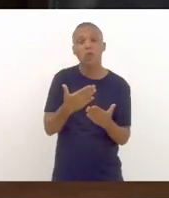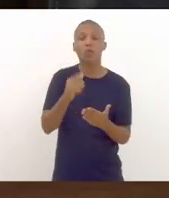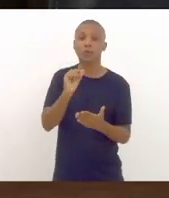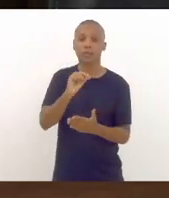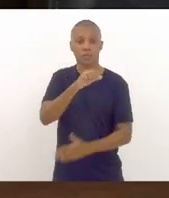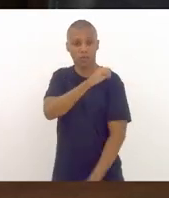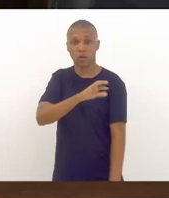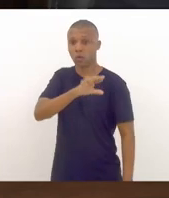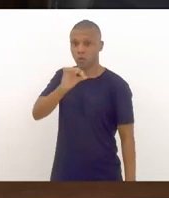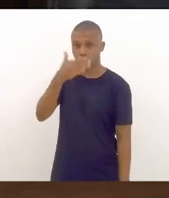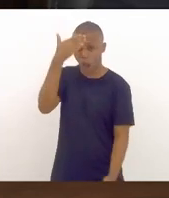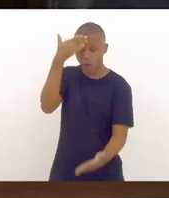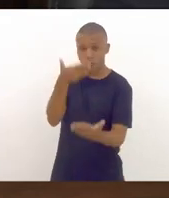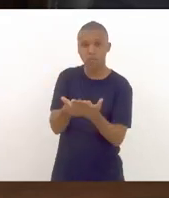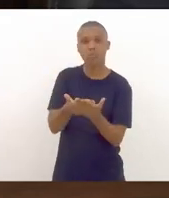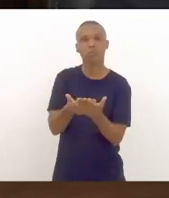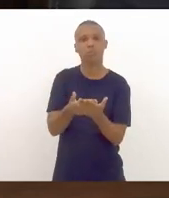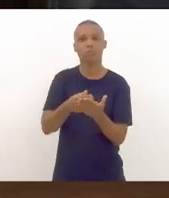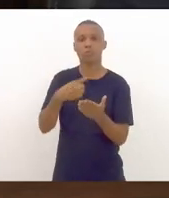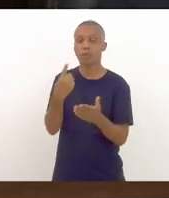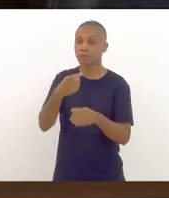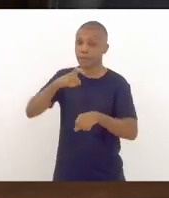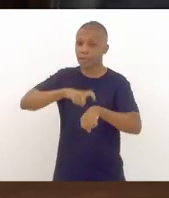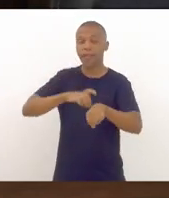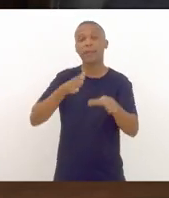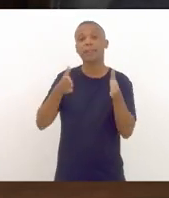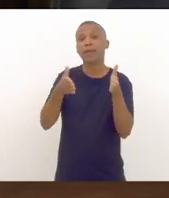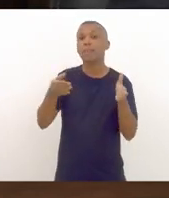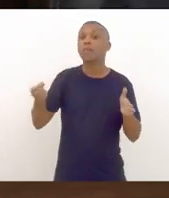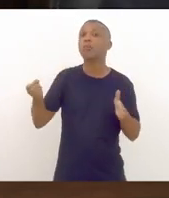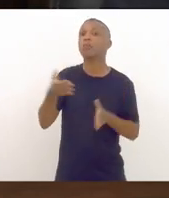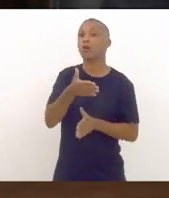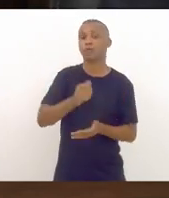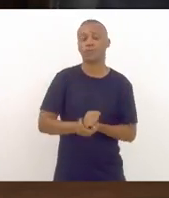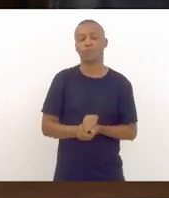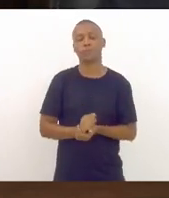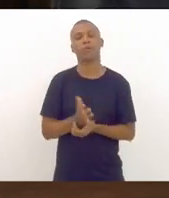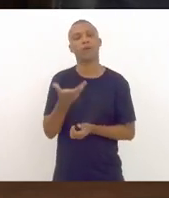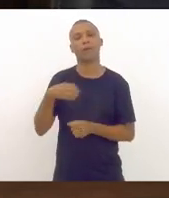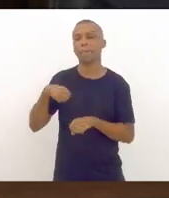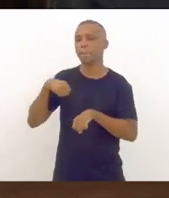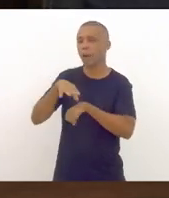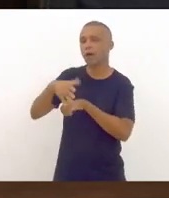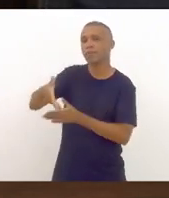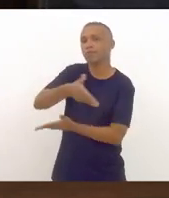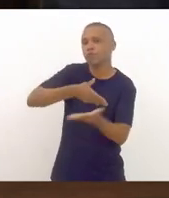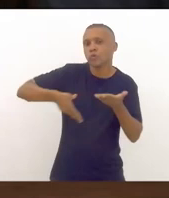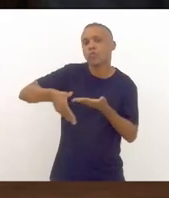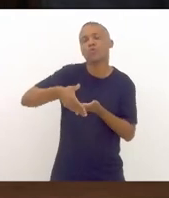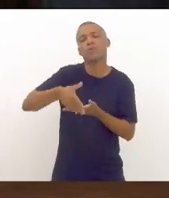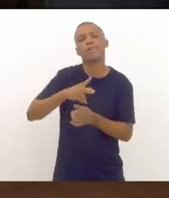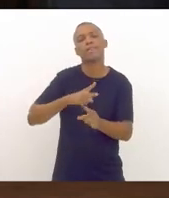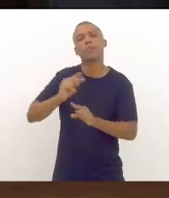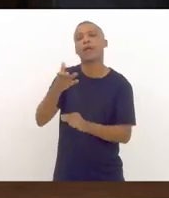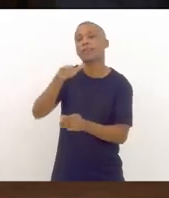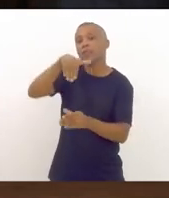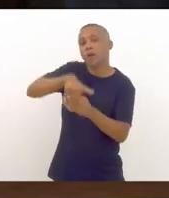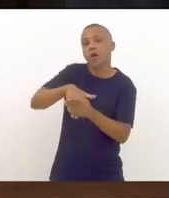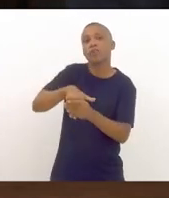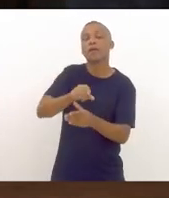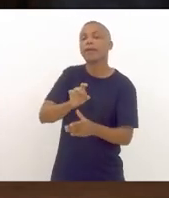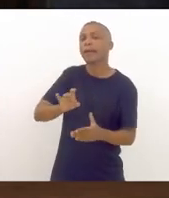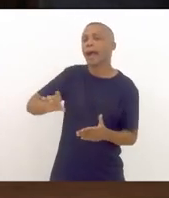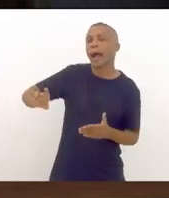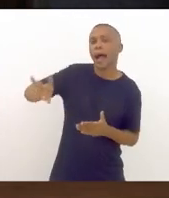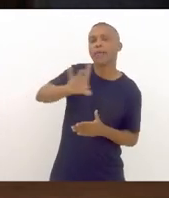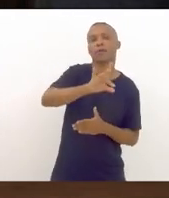Rio de Janeiro acredita nesse novo tempo, e eu queria dividir essa vitória com cada um que ajudou a gente, cada